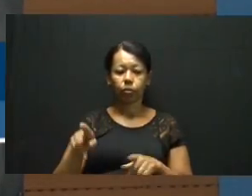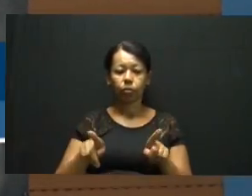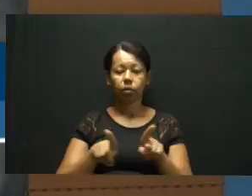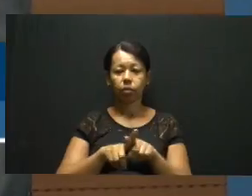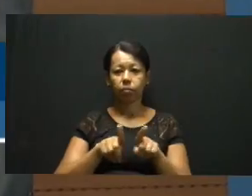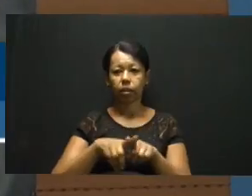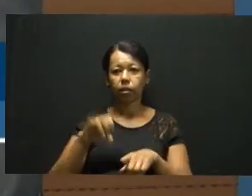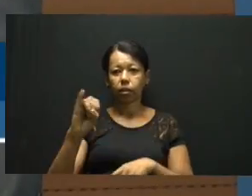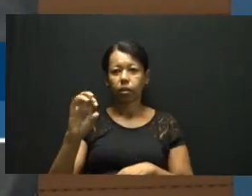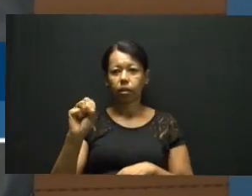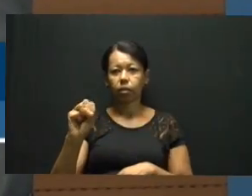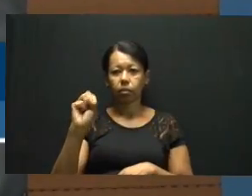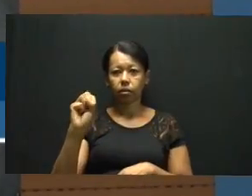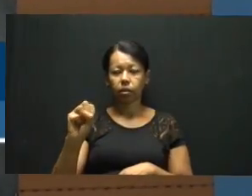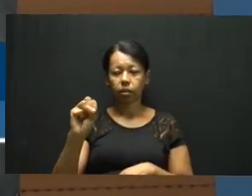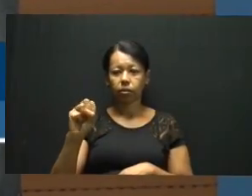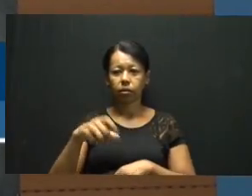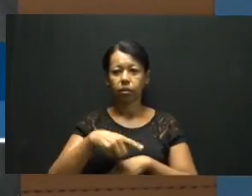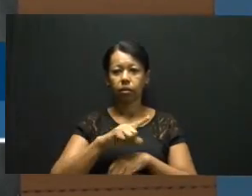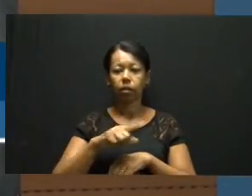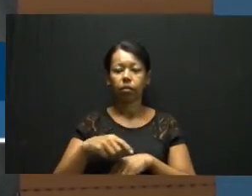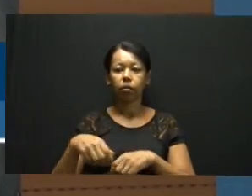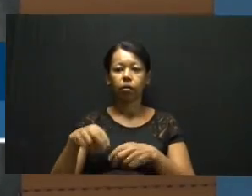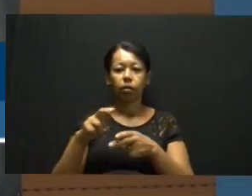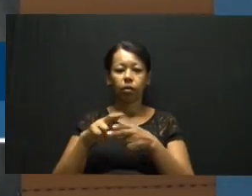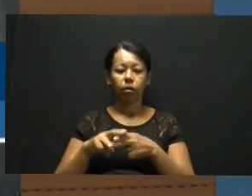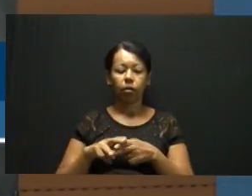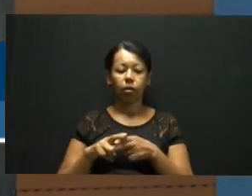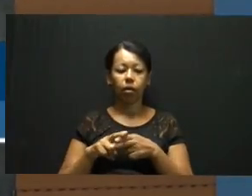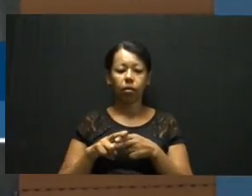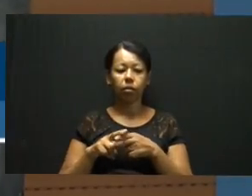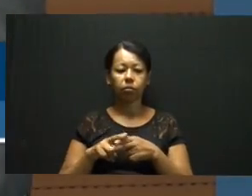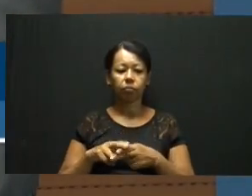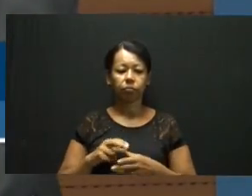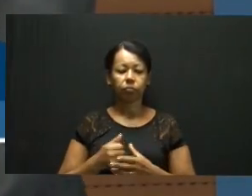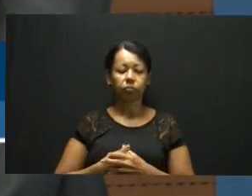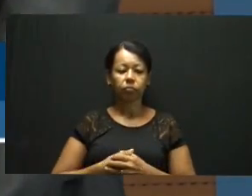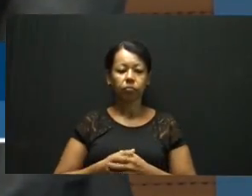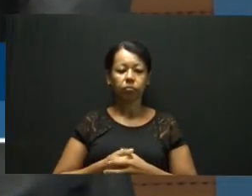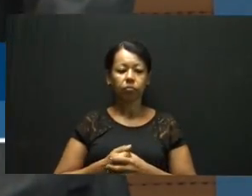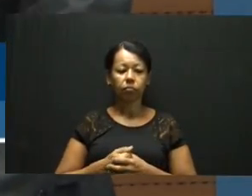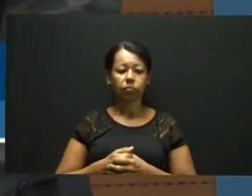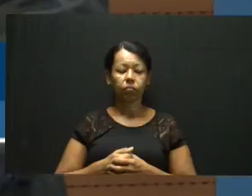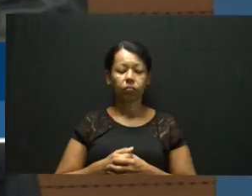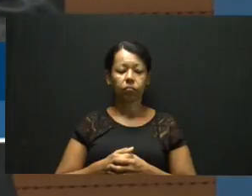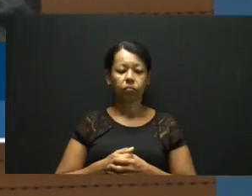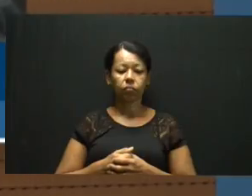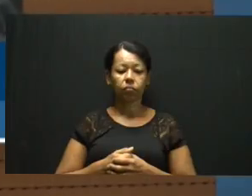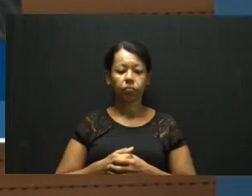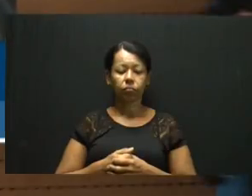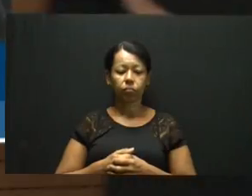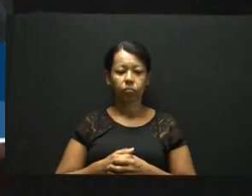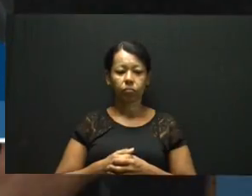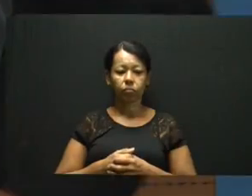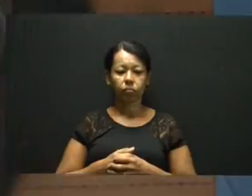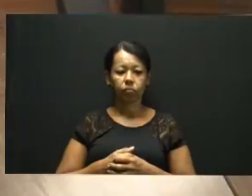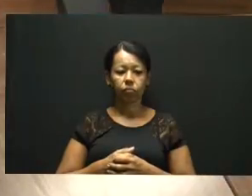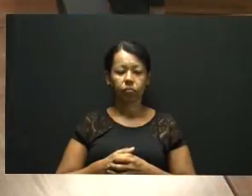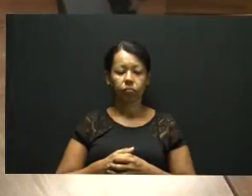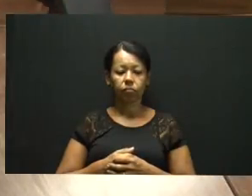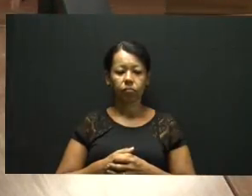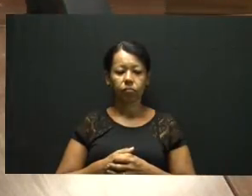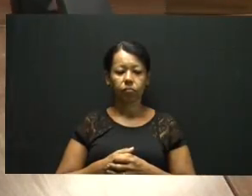Assim, devido à necessidade de arrecadação de receita ao município... Tem que ser ouvido, mas não é a bagunça. Respeito, por favor. Respeito, por